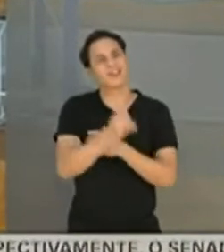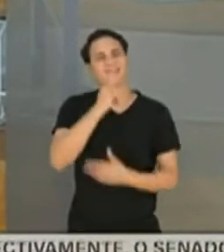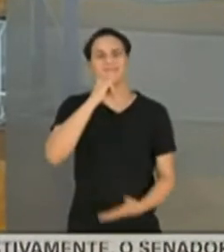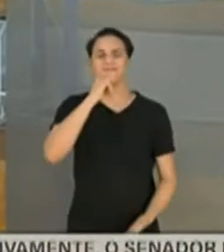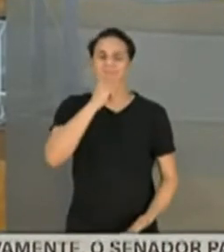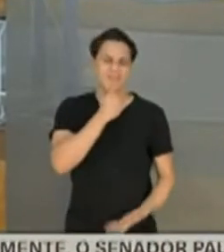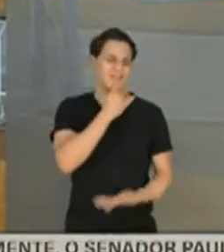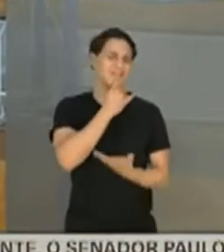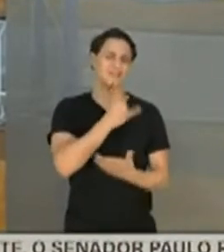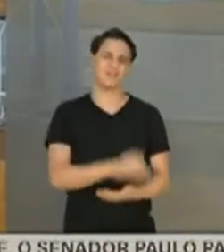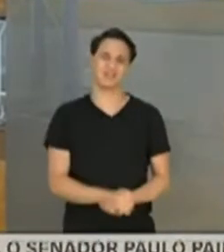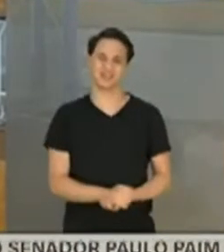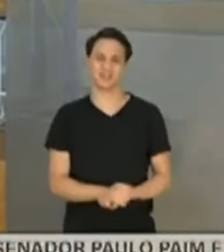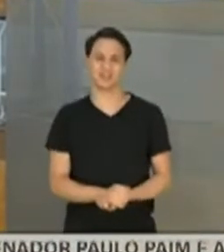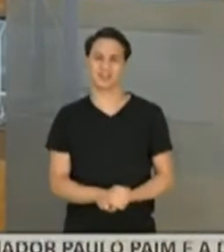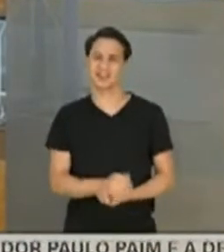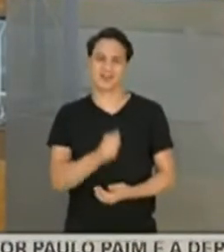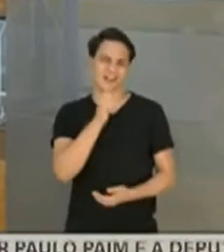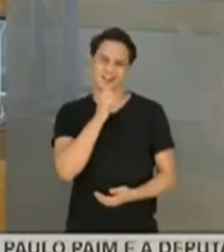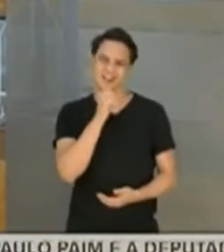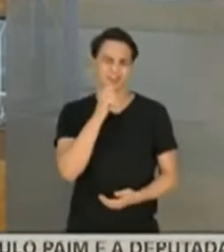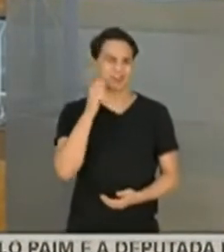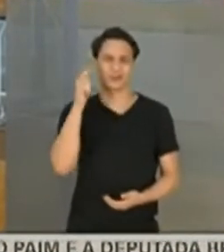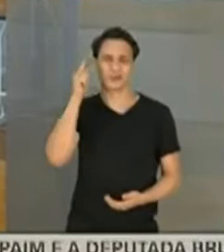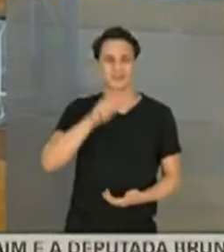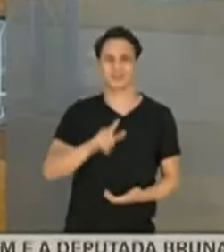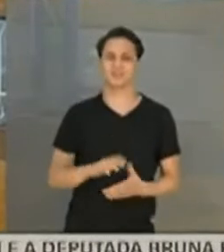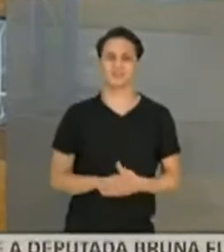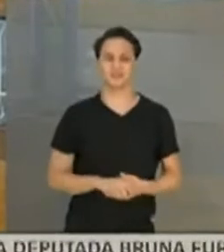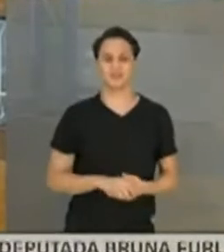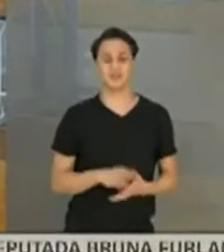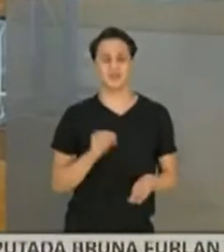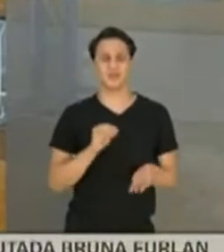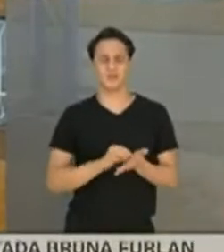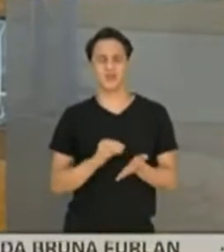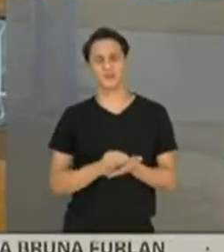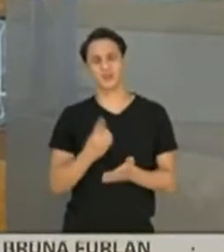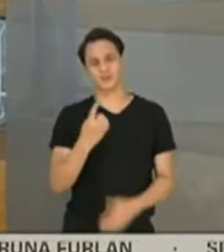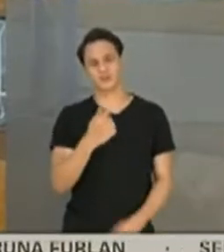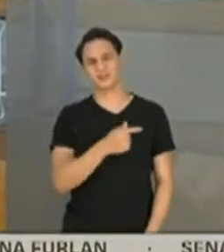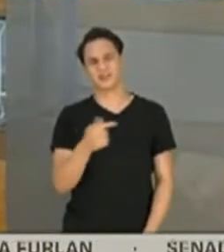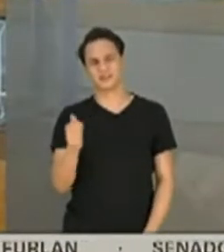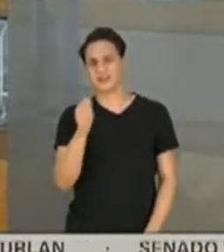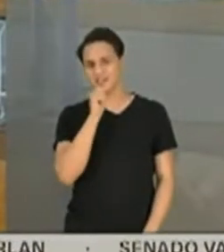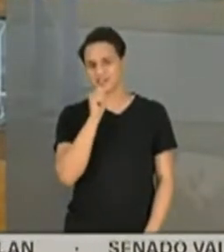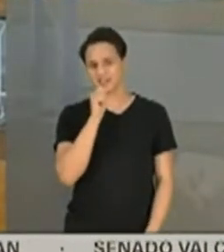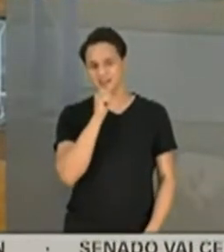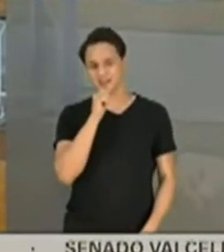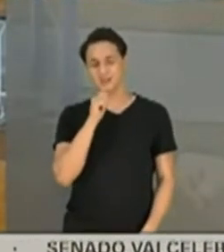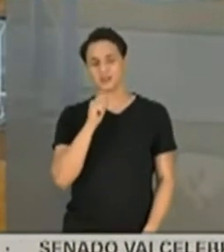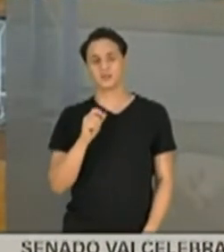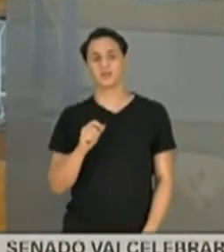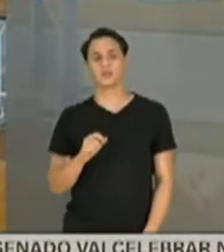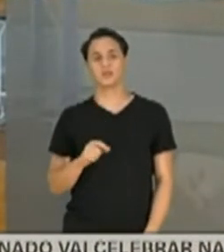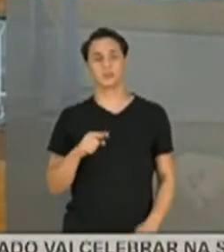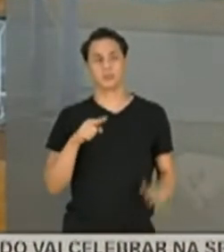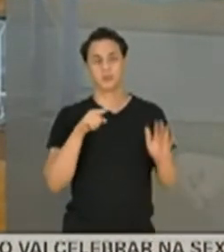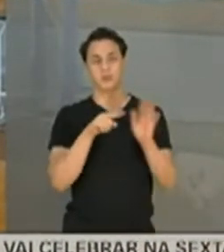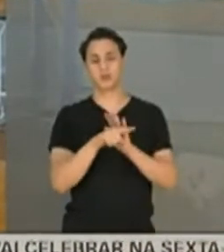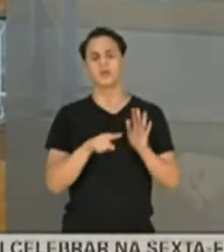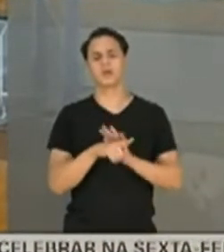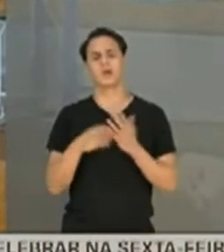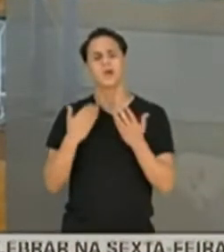infelizmente, que é um capítulo, ainda não acabou, falta uma semana de oitivas, e eu conversei